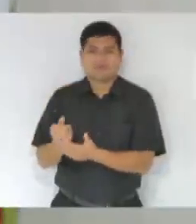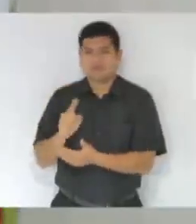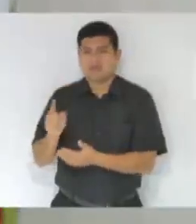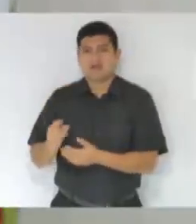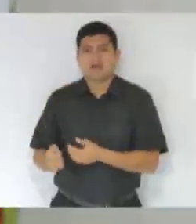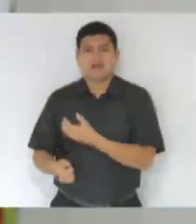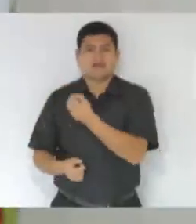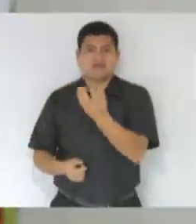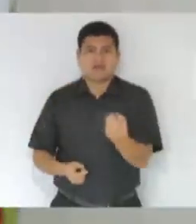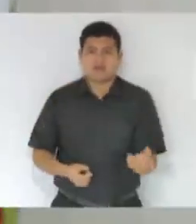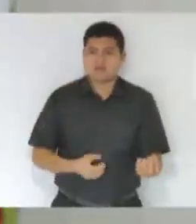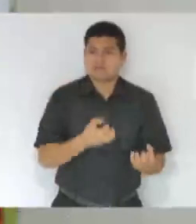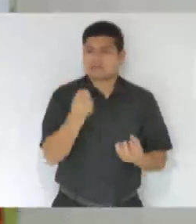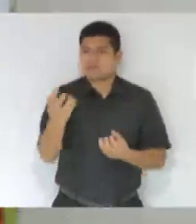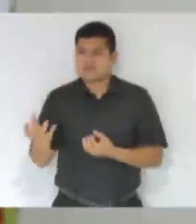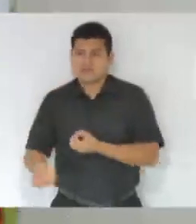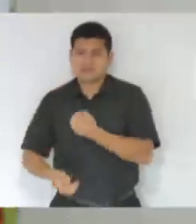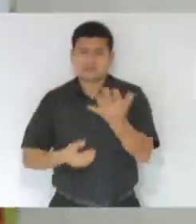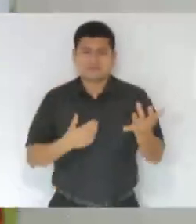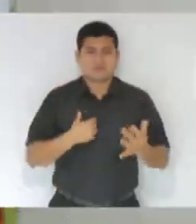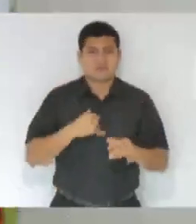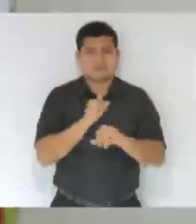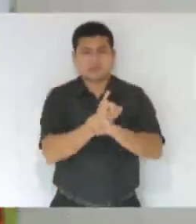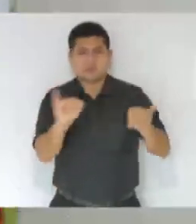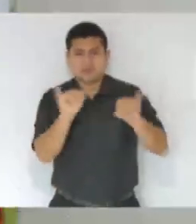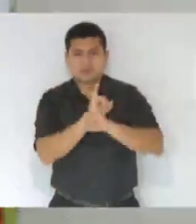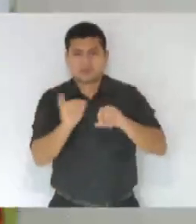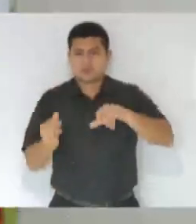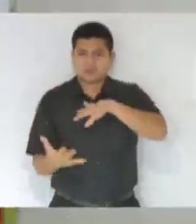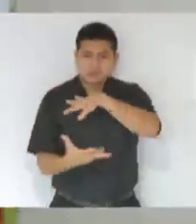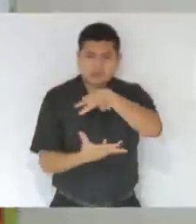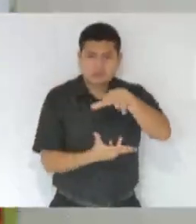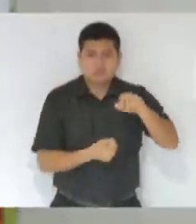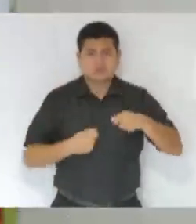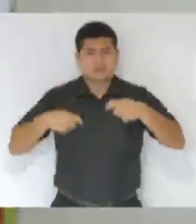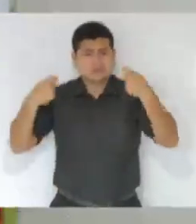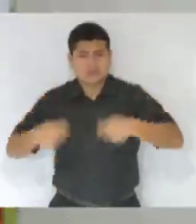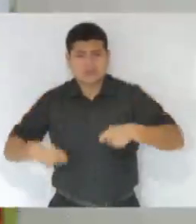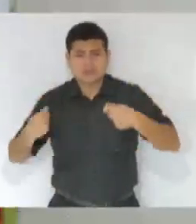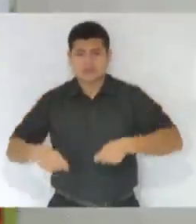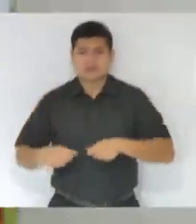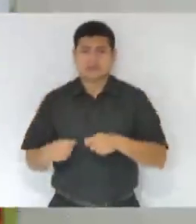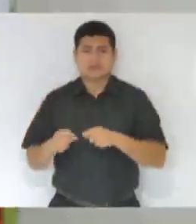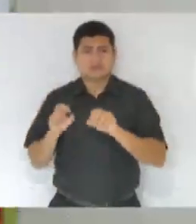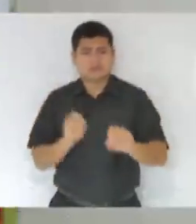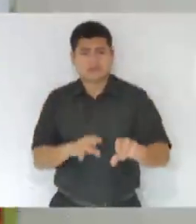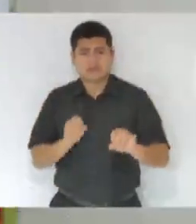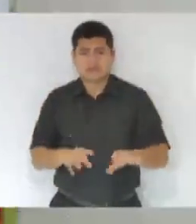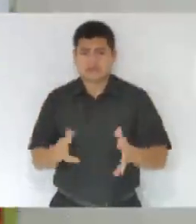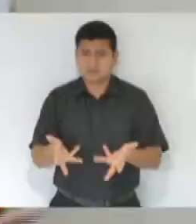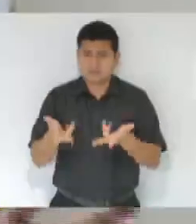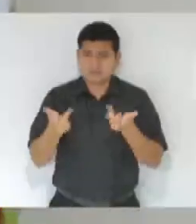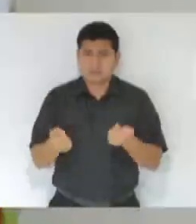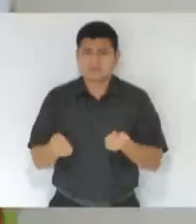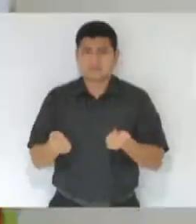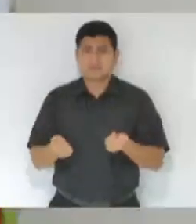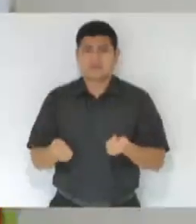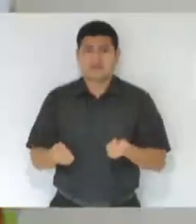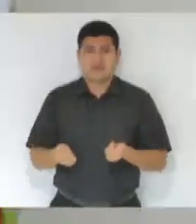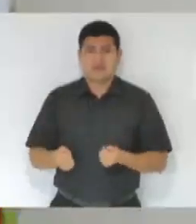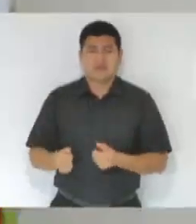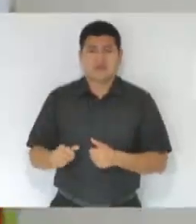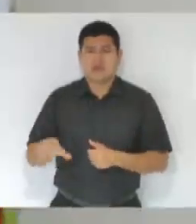gritando ao mundo sua necessidade de uma educação de qualidade, de ar para